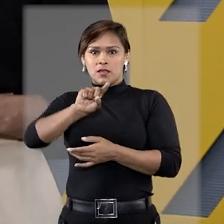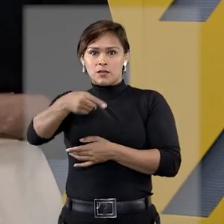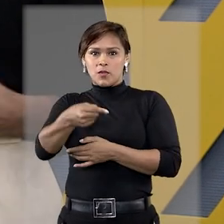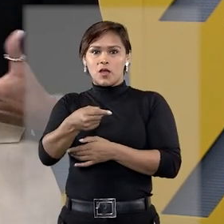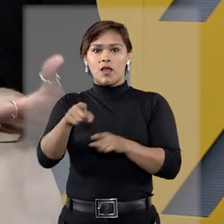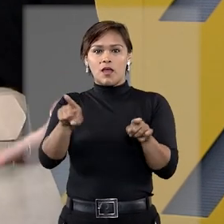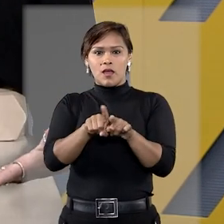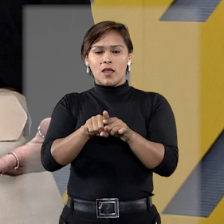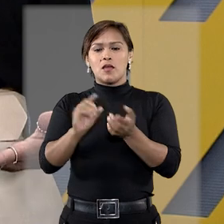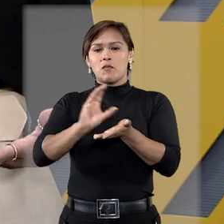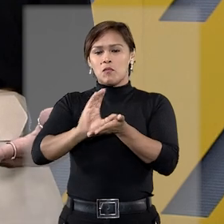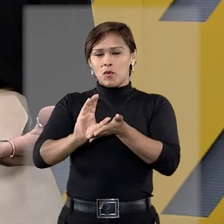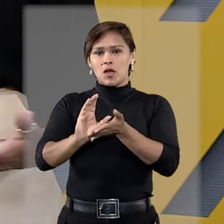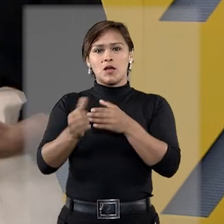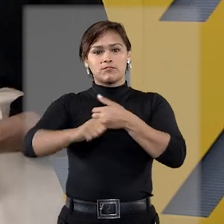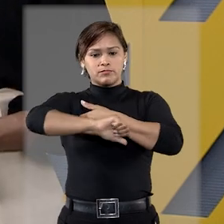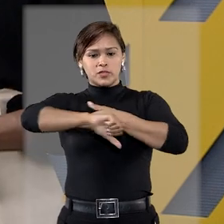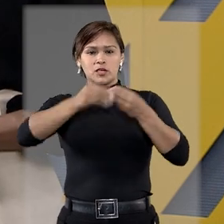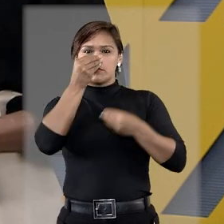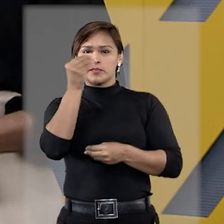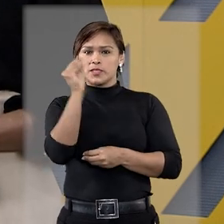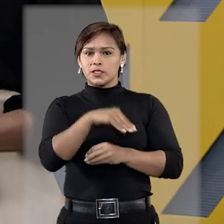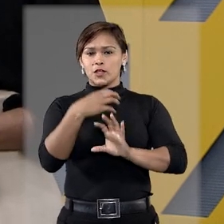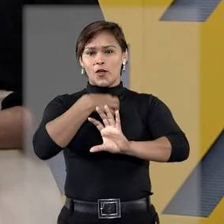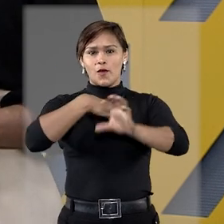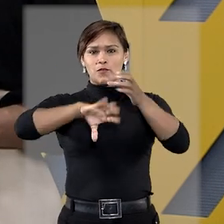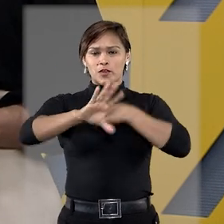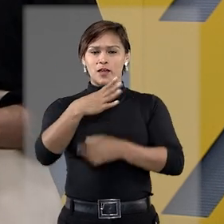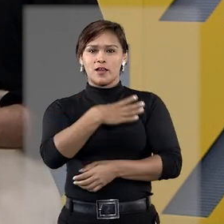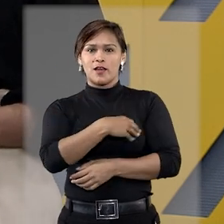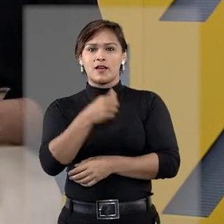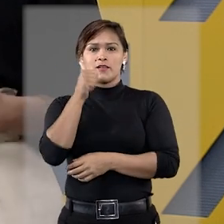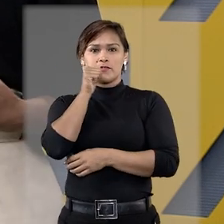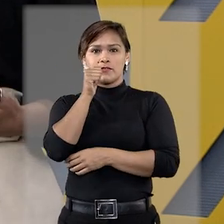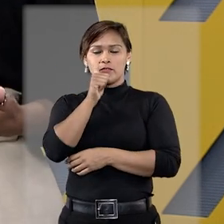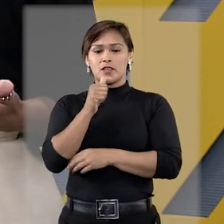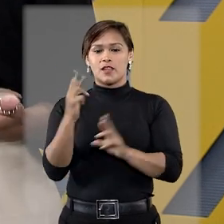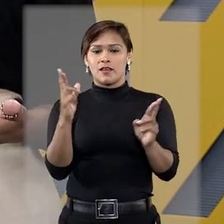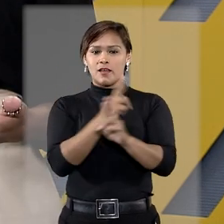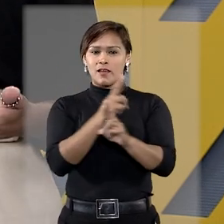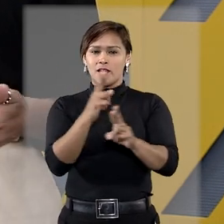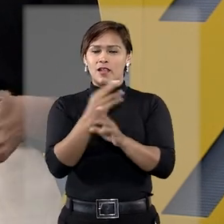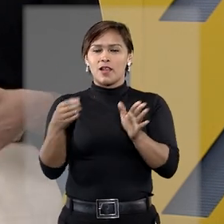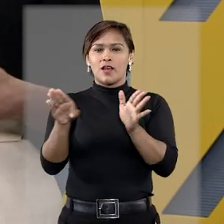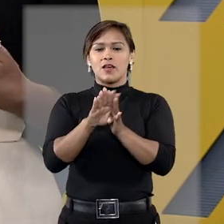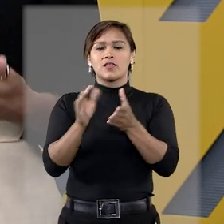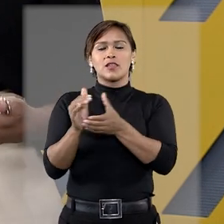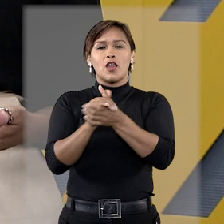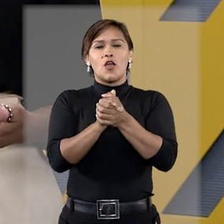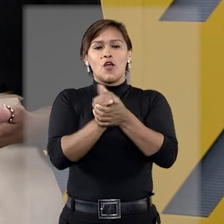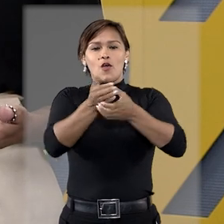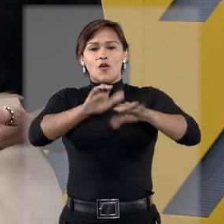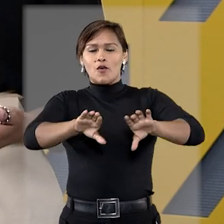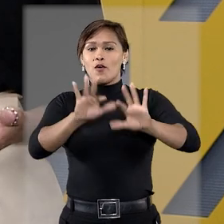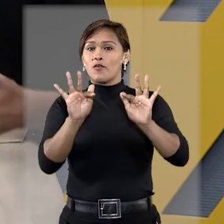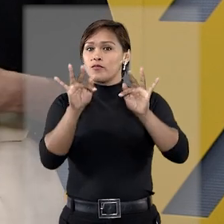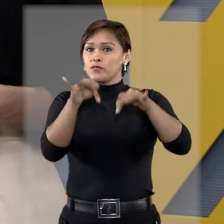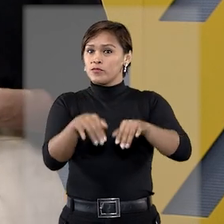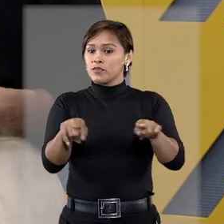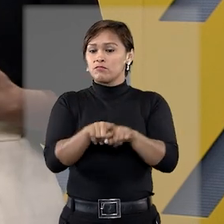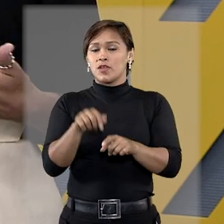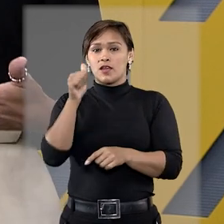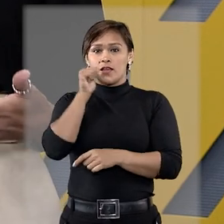de indenização por danos morais por abandono afetivo da filha. A relação com o pai durou até a ruptura da união